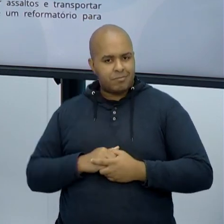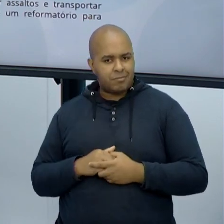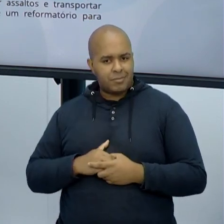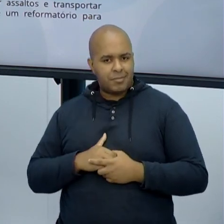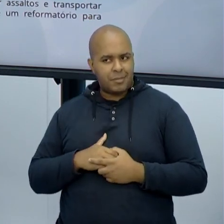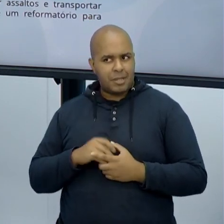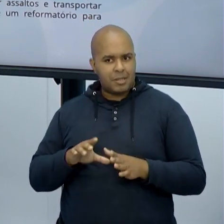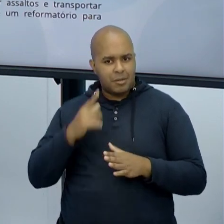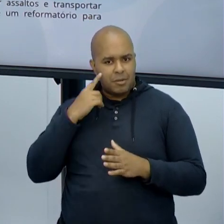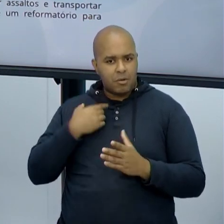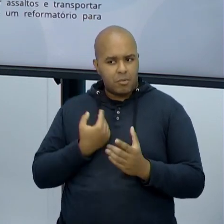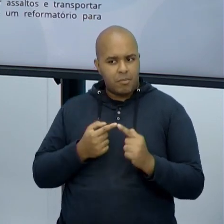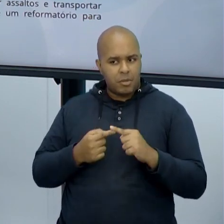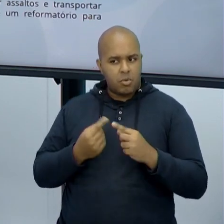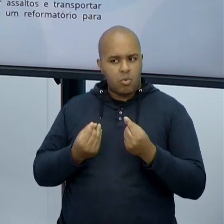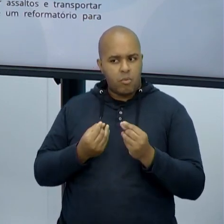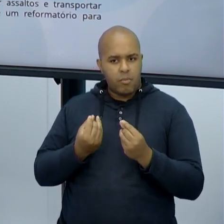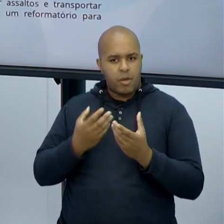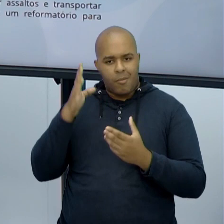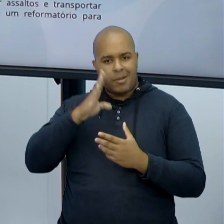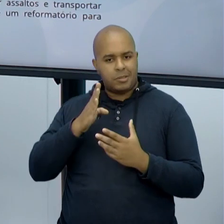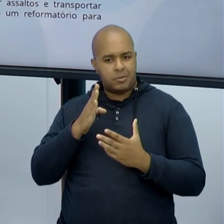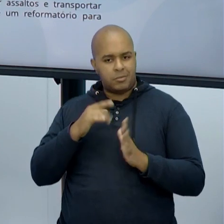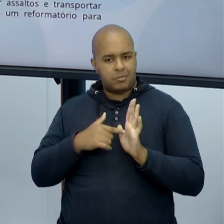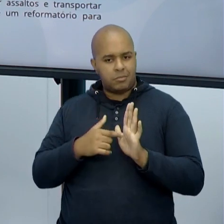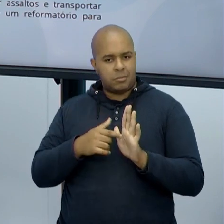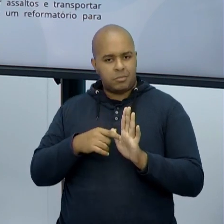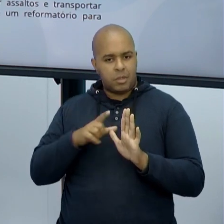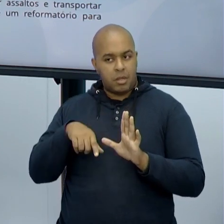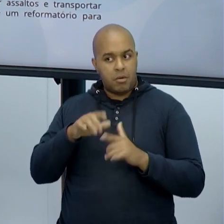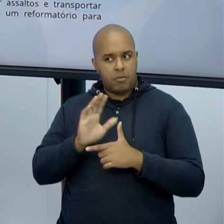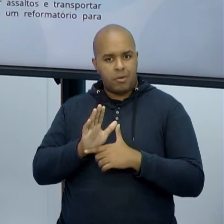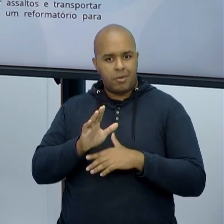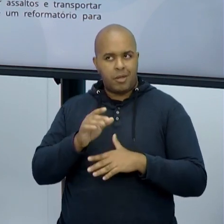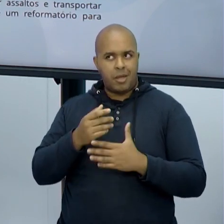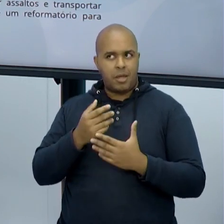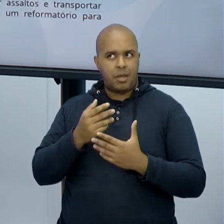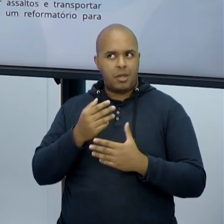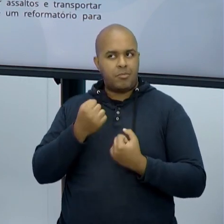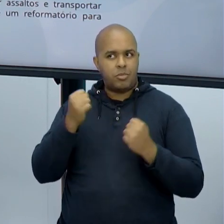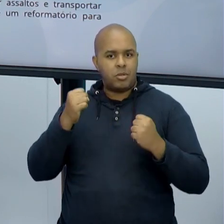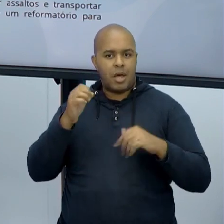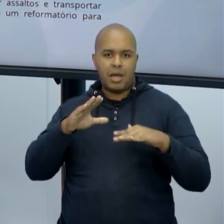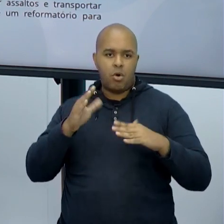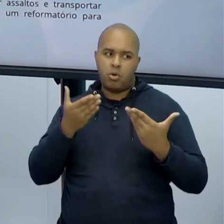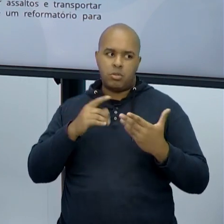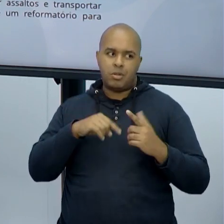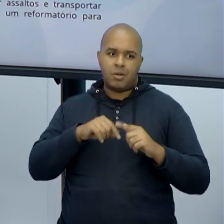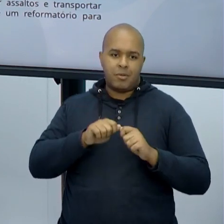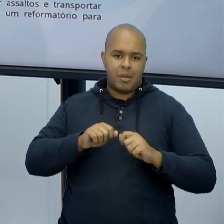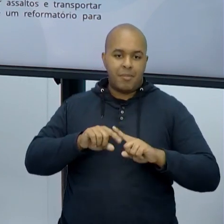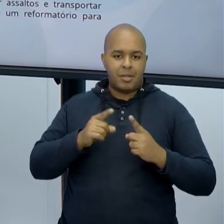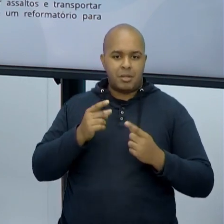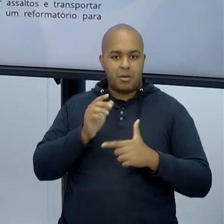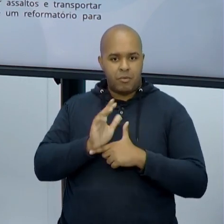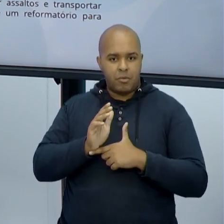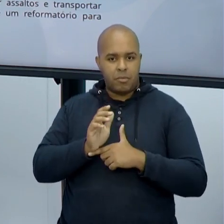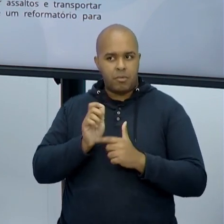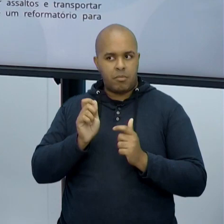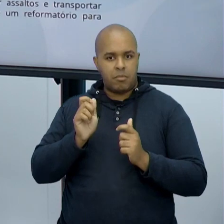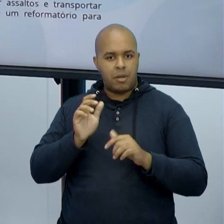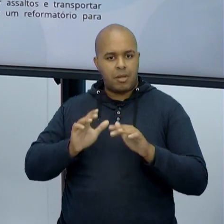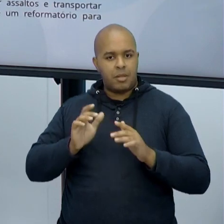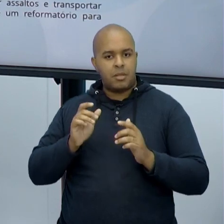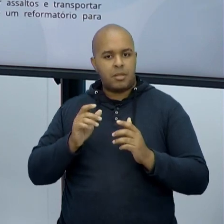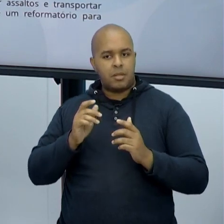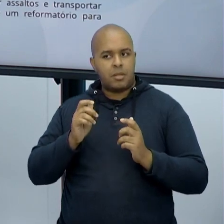dá um pouquinho da dimensão do que é o Brasil. Tá? É um filme impossível que hoje não seria feito, mas é um filme que ele é um filme impossível